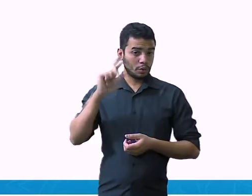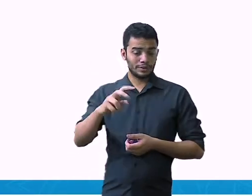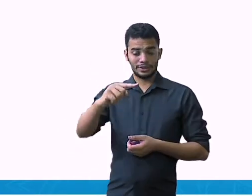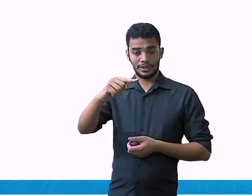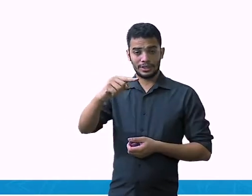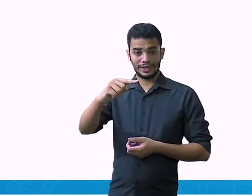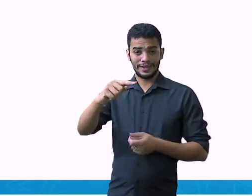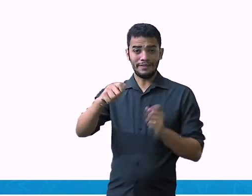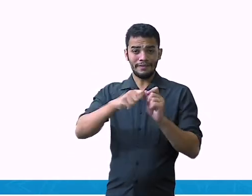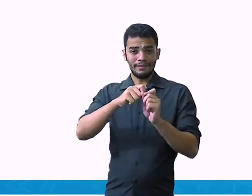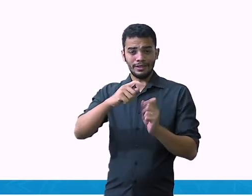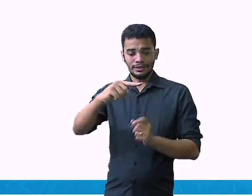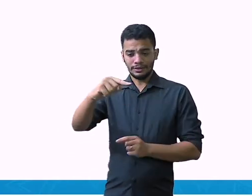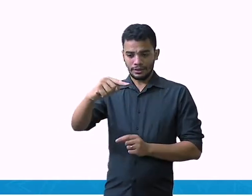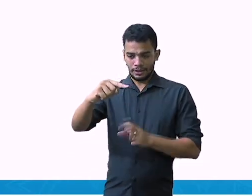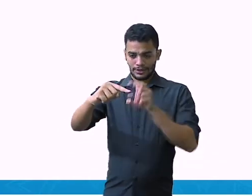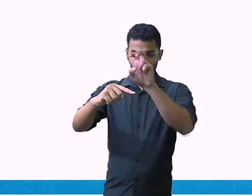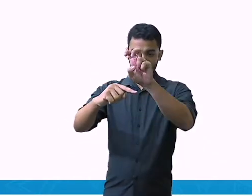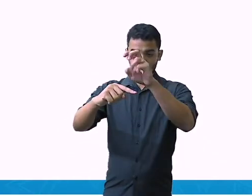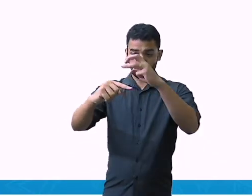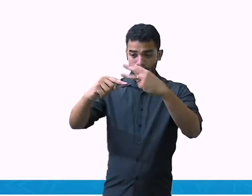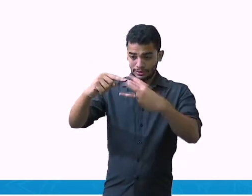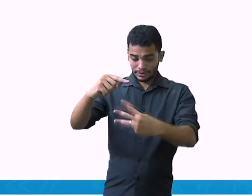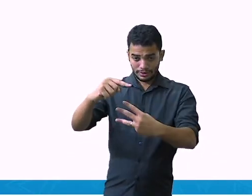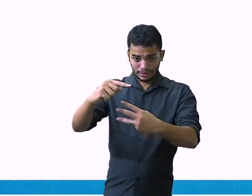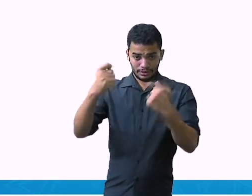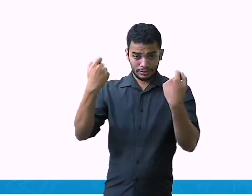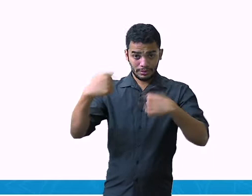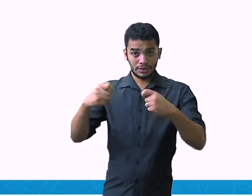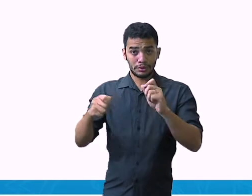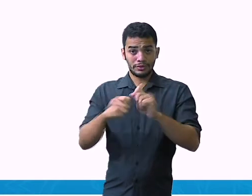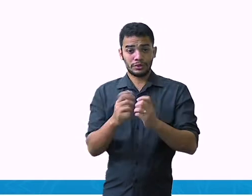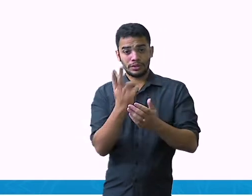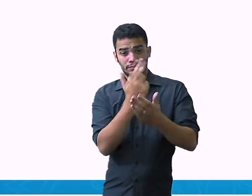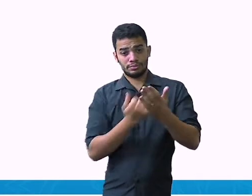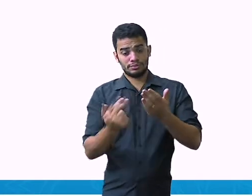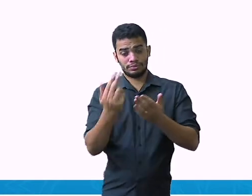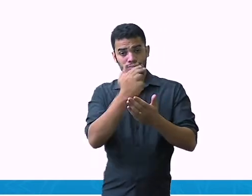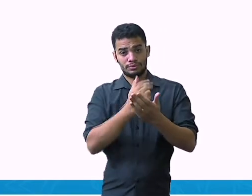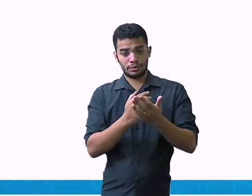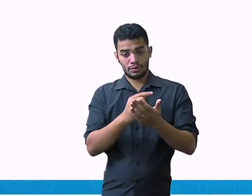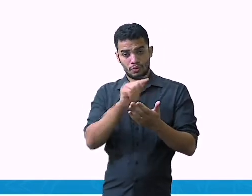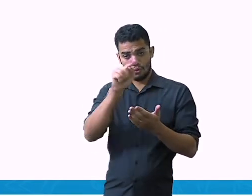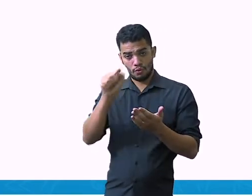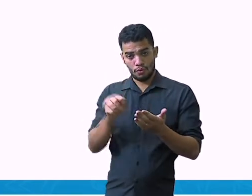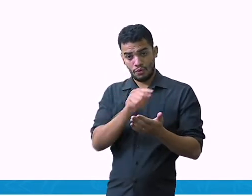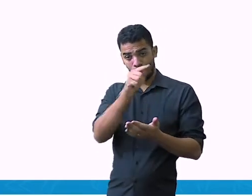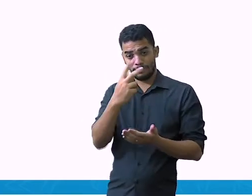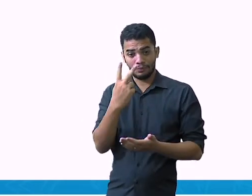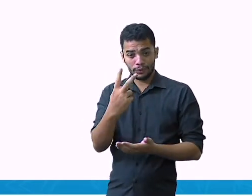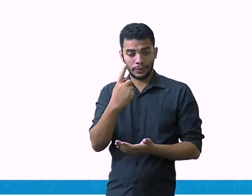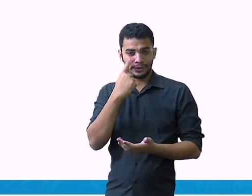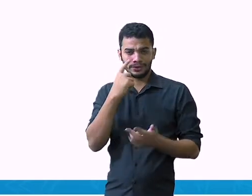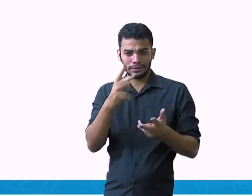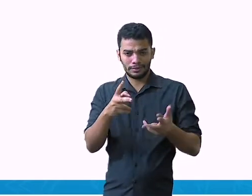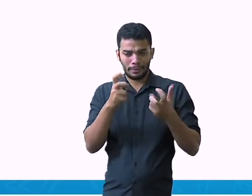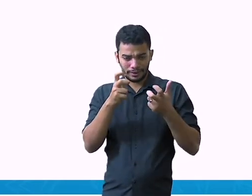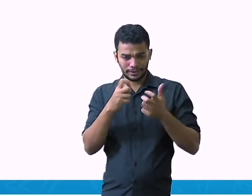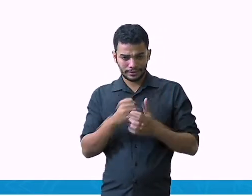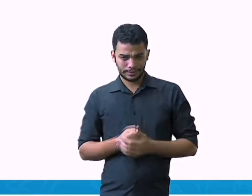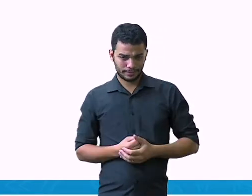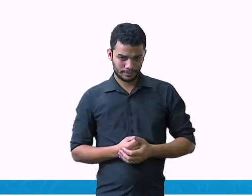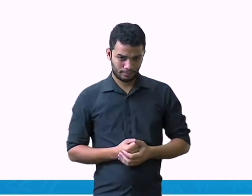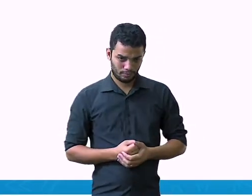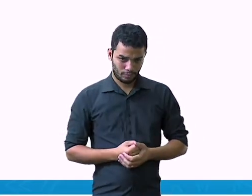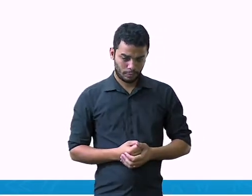aqui, 2 círculos, certo? Desses 2 círculos, que estavam divididos em quantas partes? Qual é o meu denominador